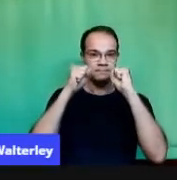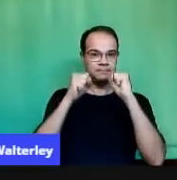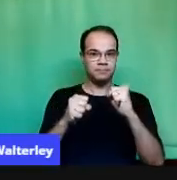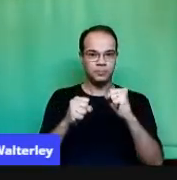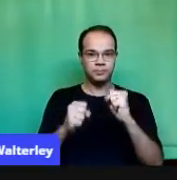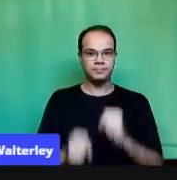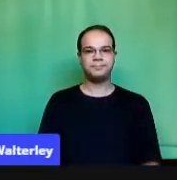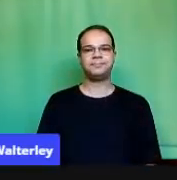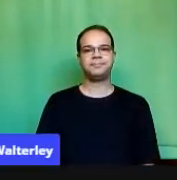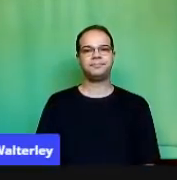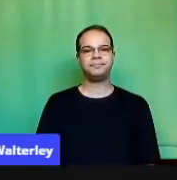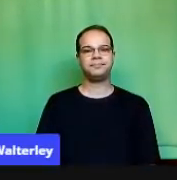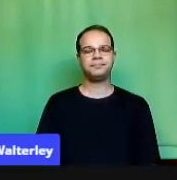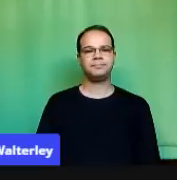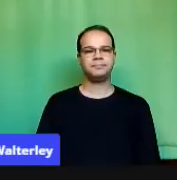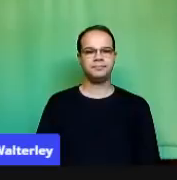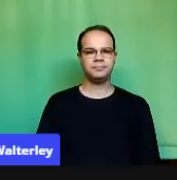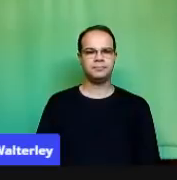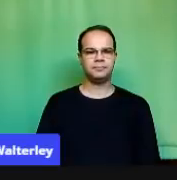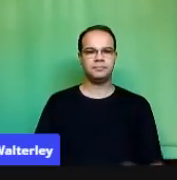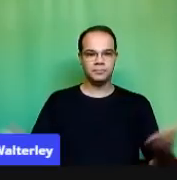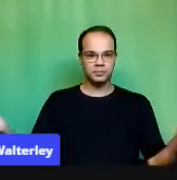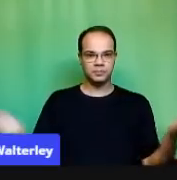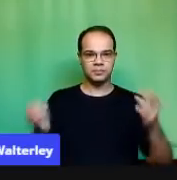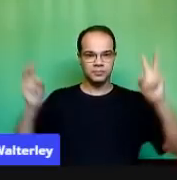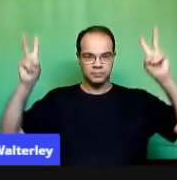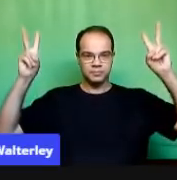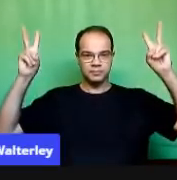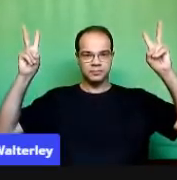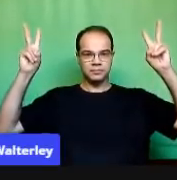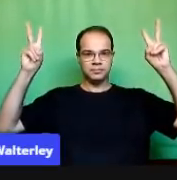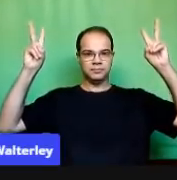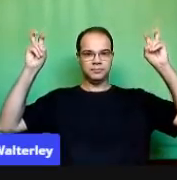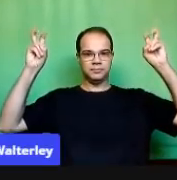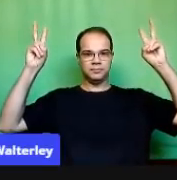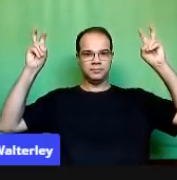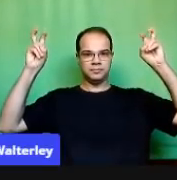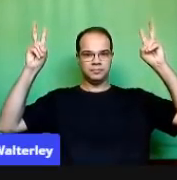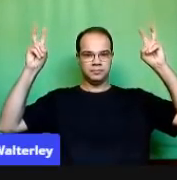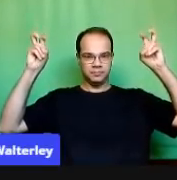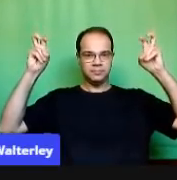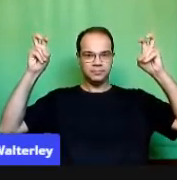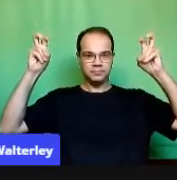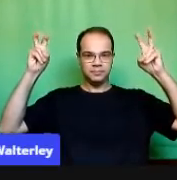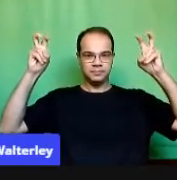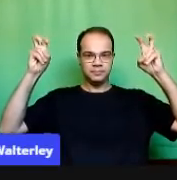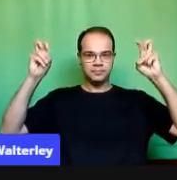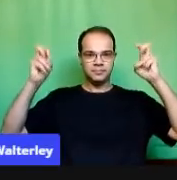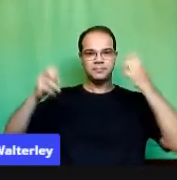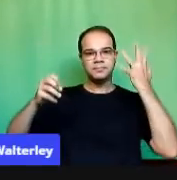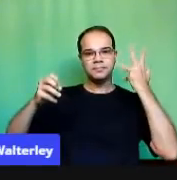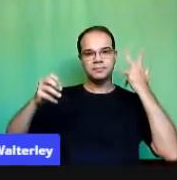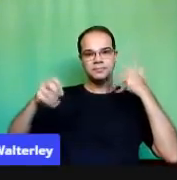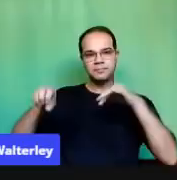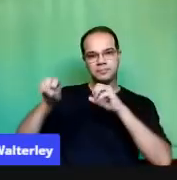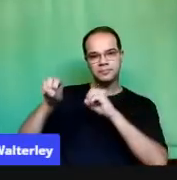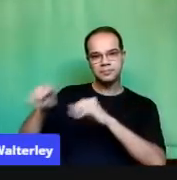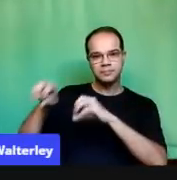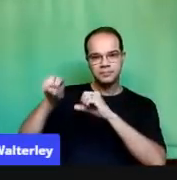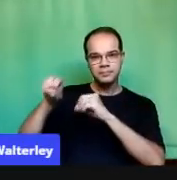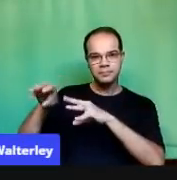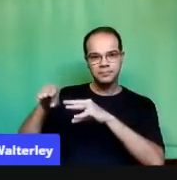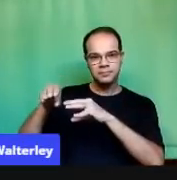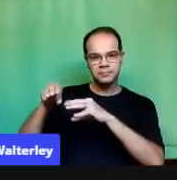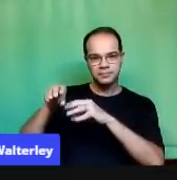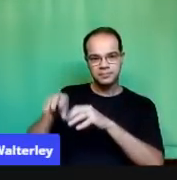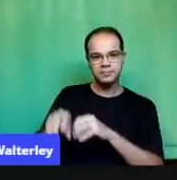hoje é Arte na Educação Infantil, especificações e práticas do ensino. É importante colocar